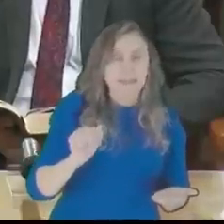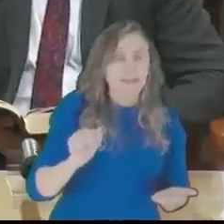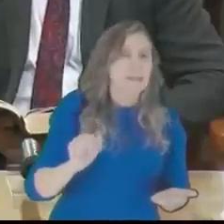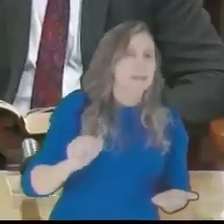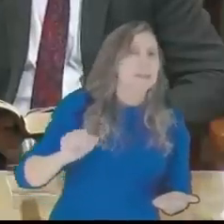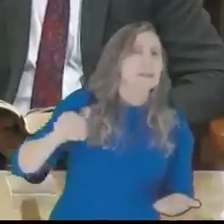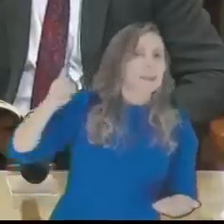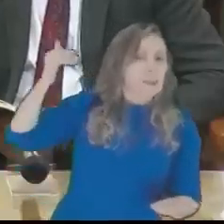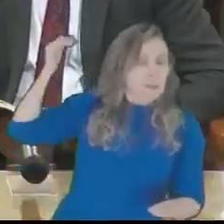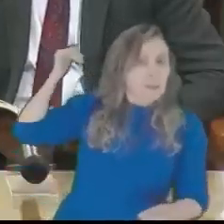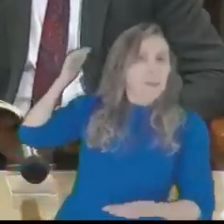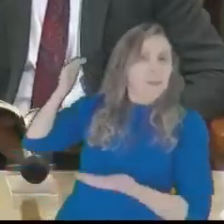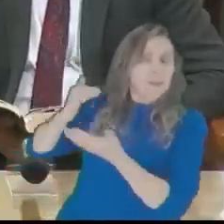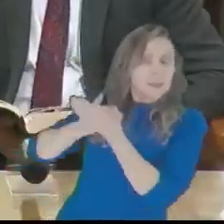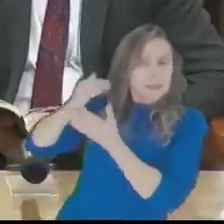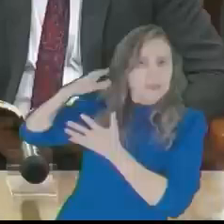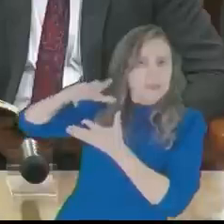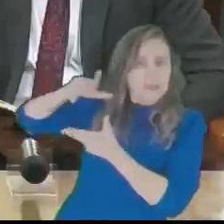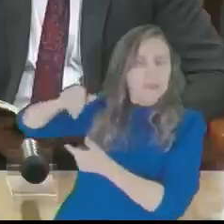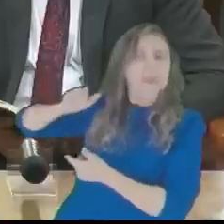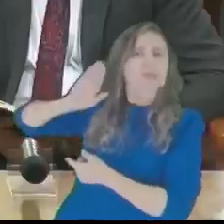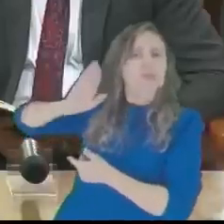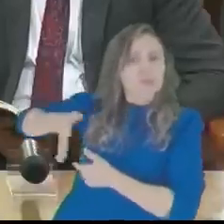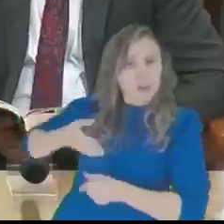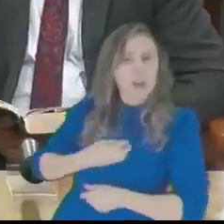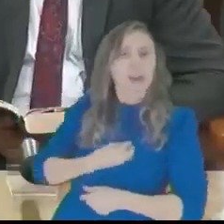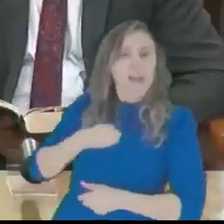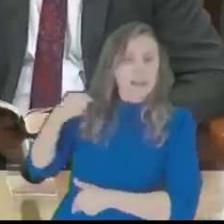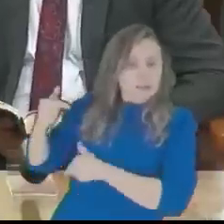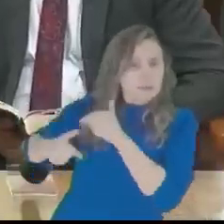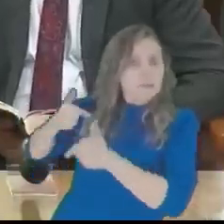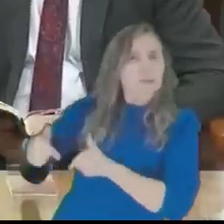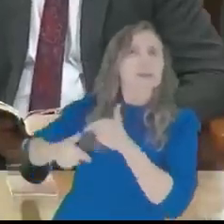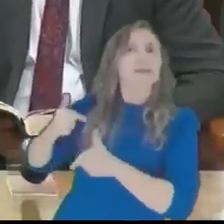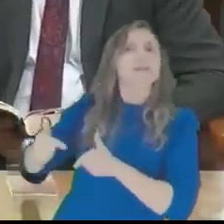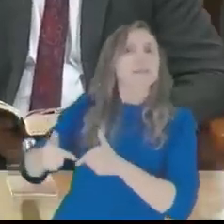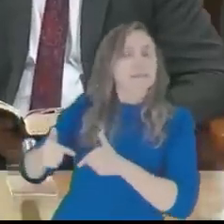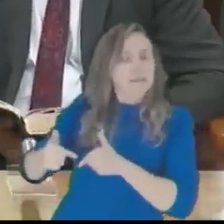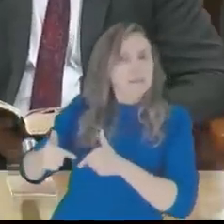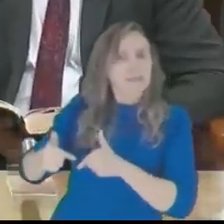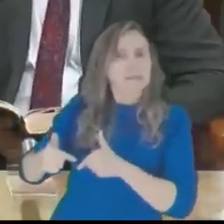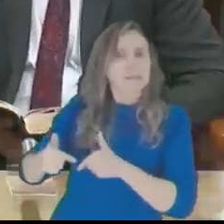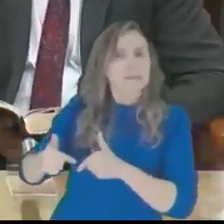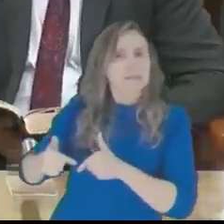mundo que ele já habita. Desde o princípio do mundo que ele já atua.